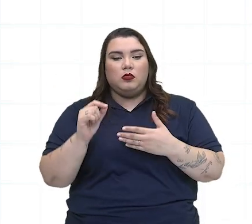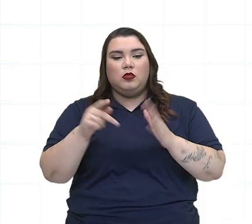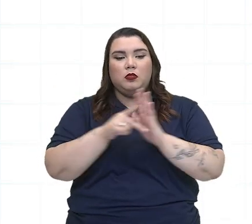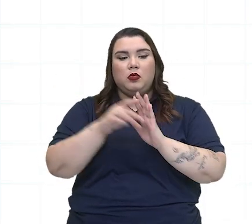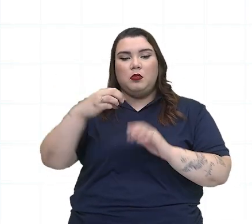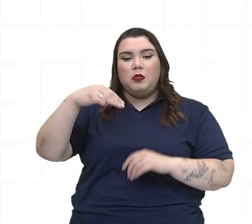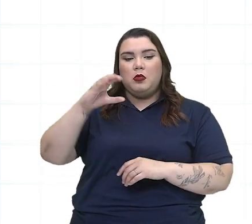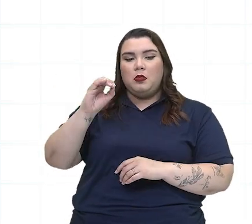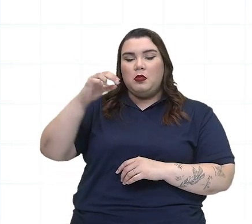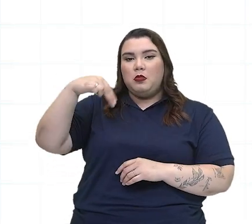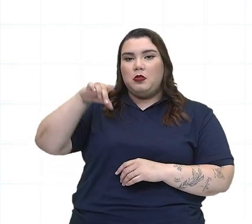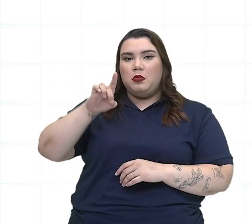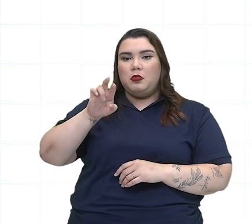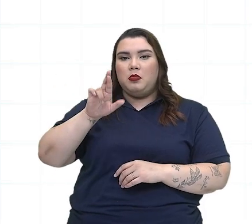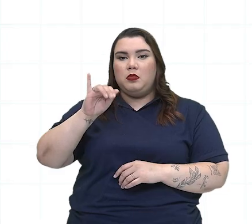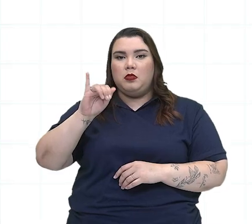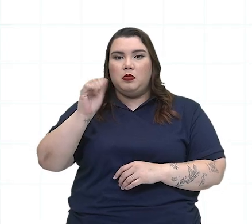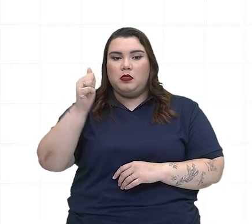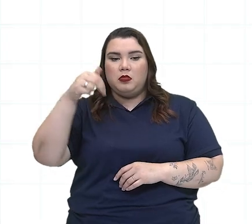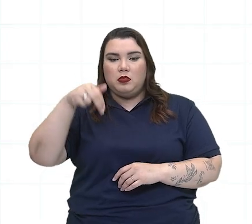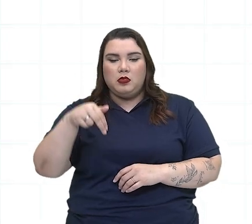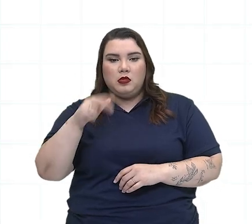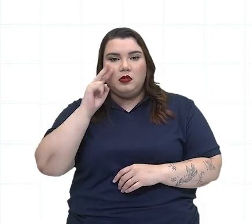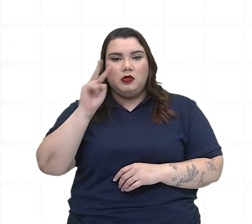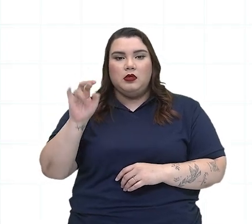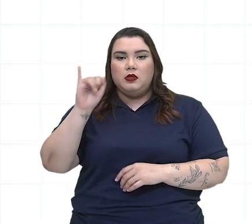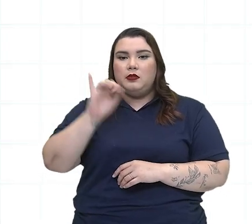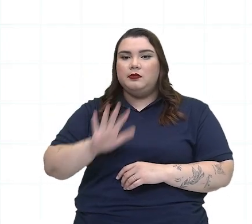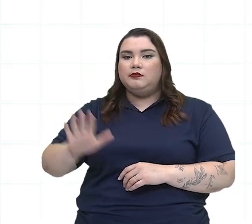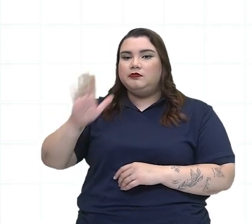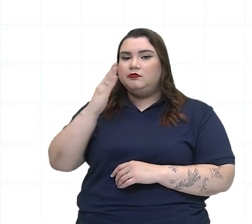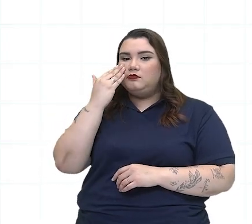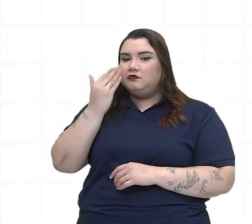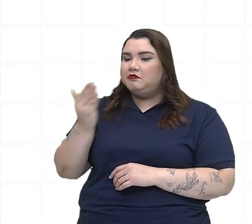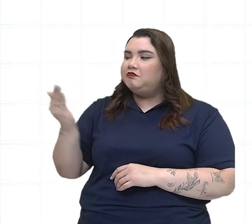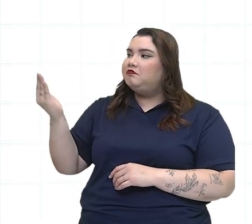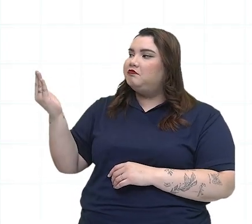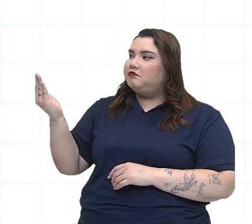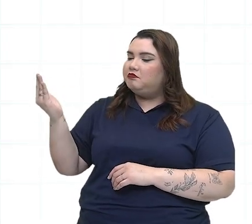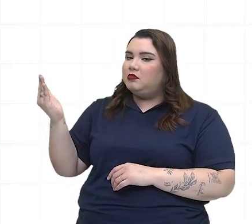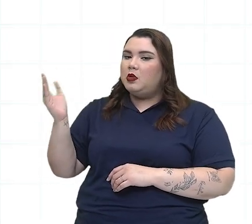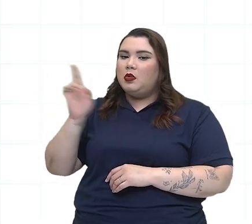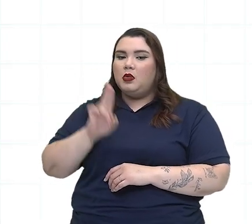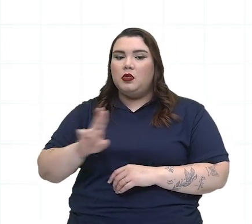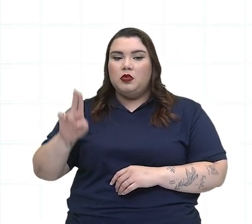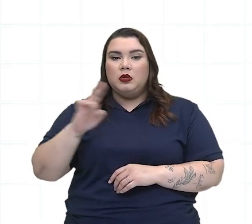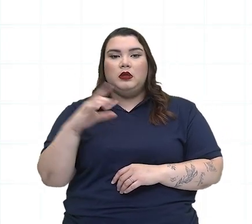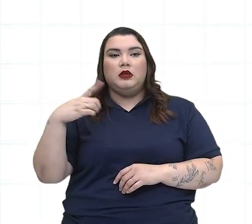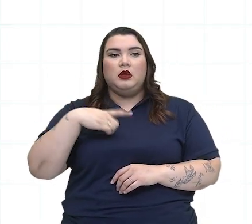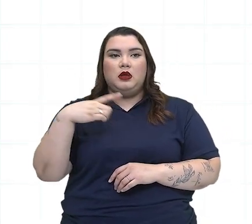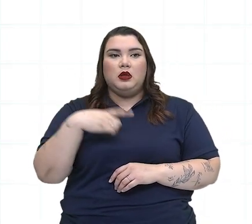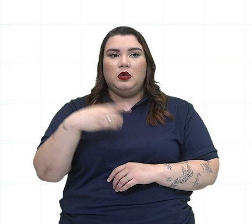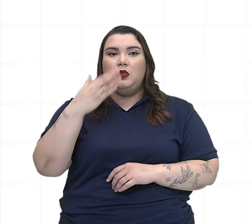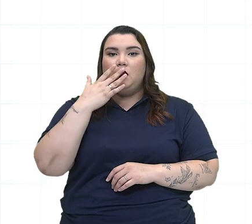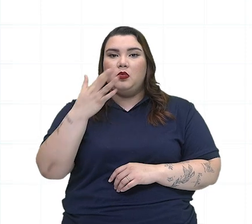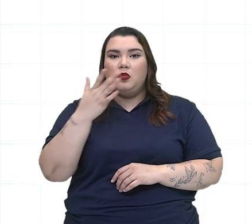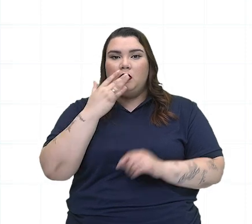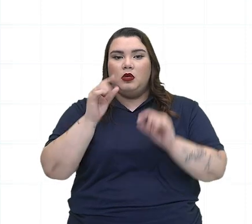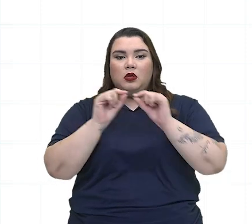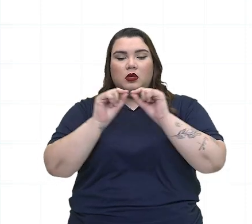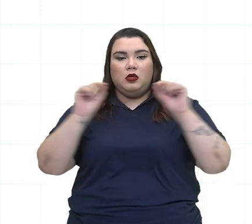Mondrian. Verifique aí o seu quadro. Aí ele utiliza as cores, as